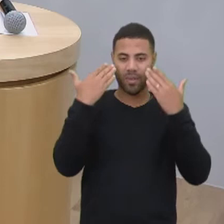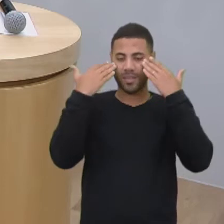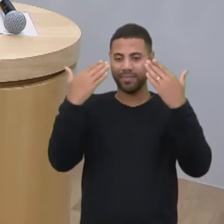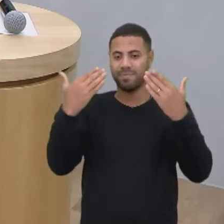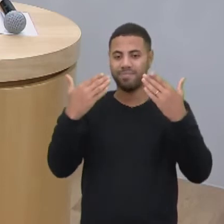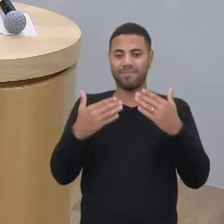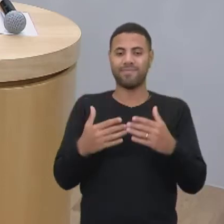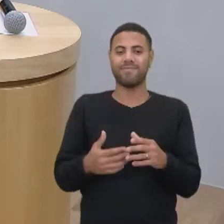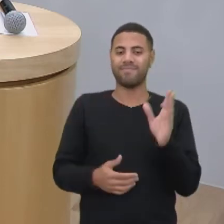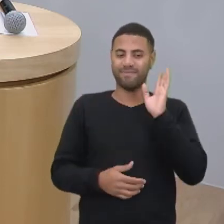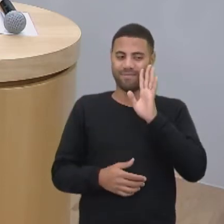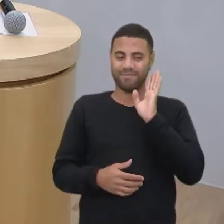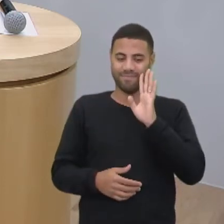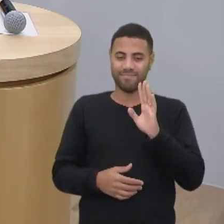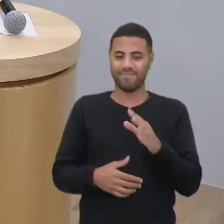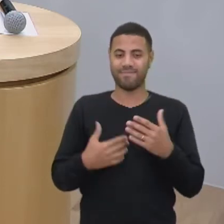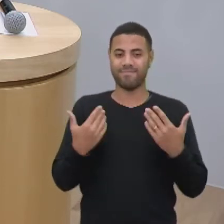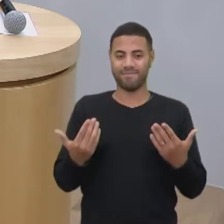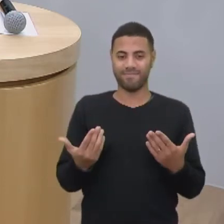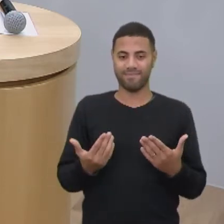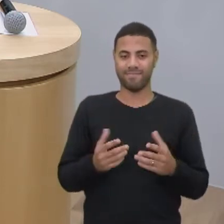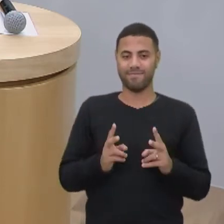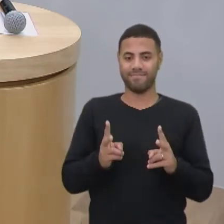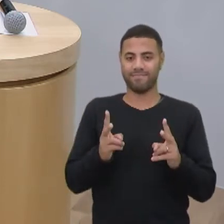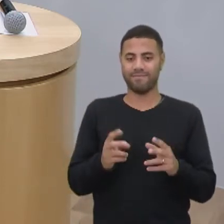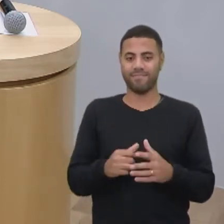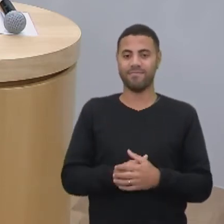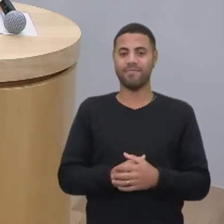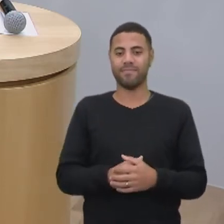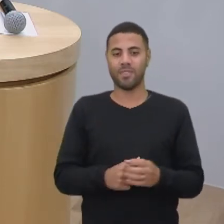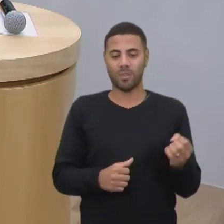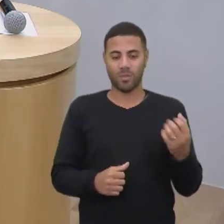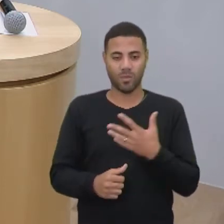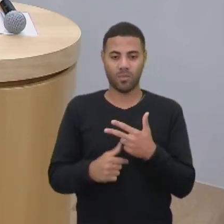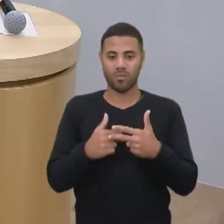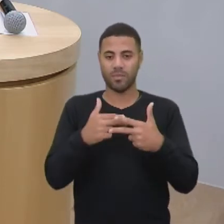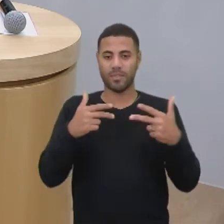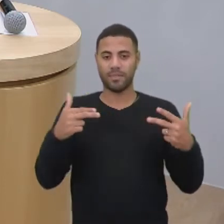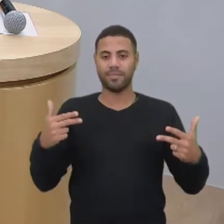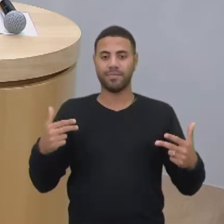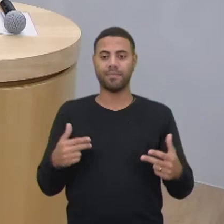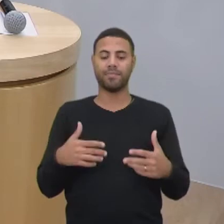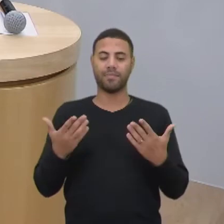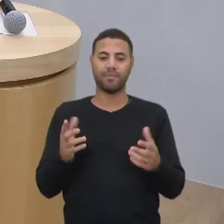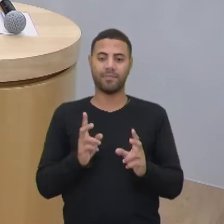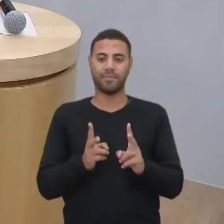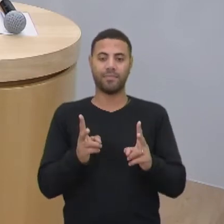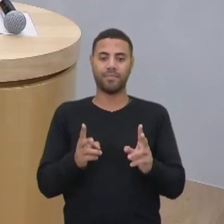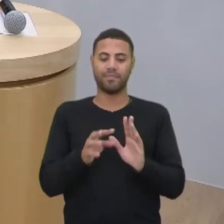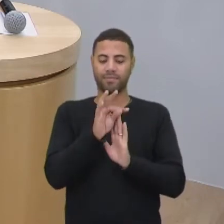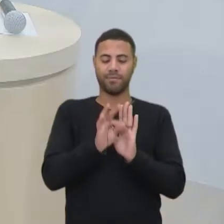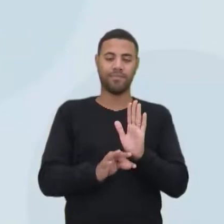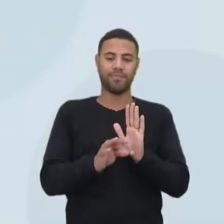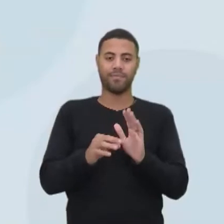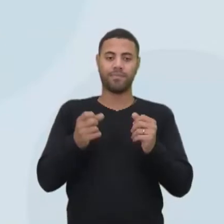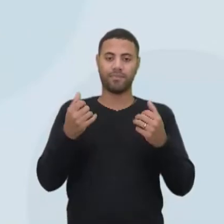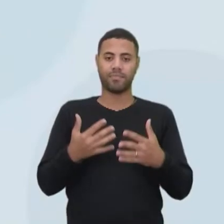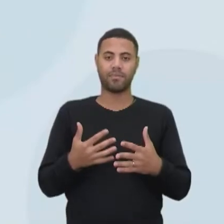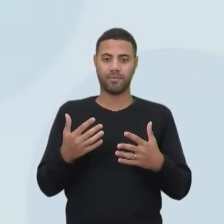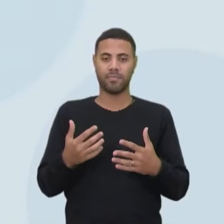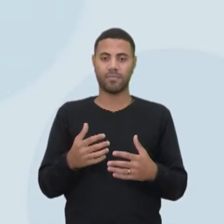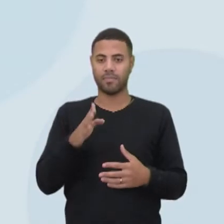Que é legal. É o news. É o news. É isso mesmo. Novidade. É isso mesmo. Vamos voltar para o texto? Então, muitos